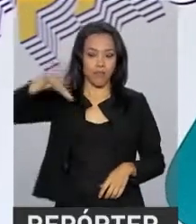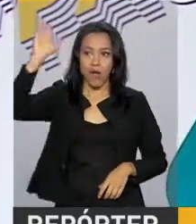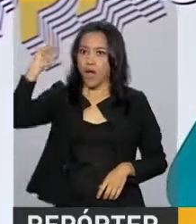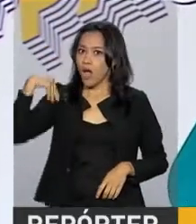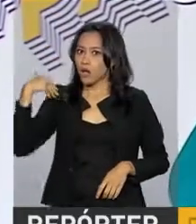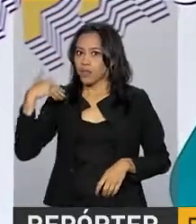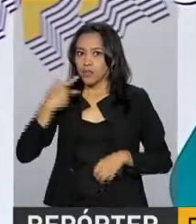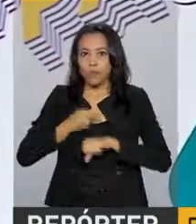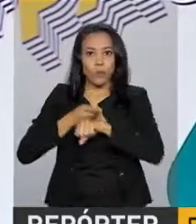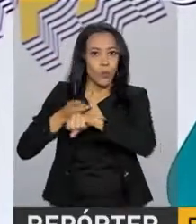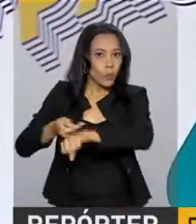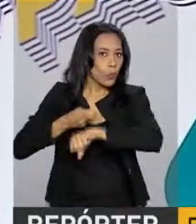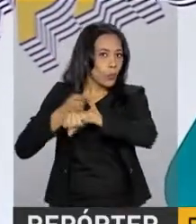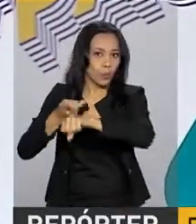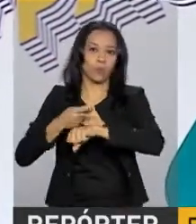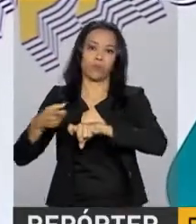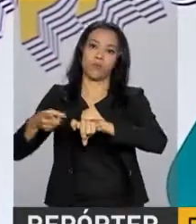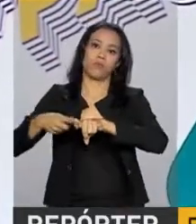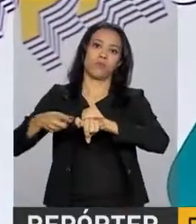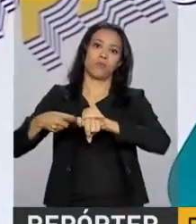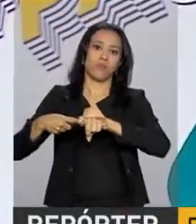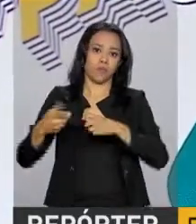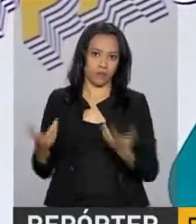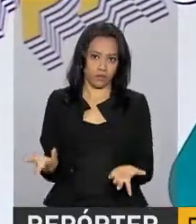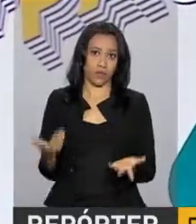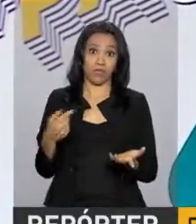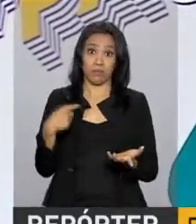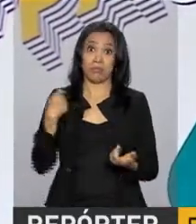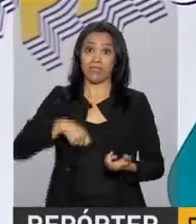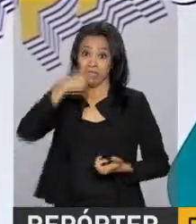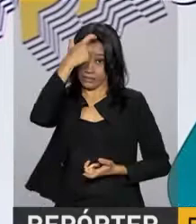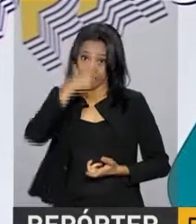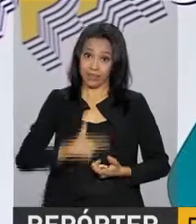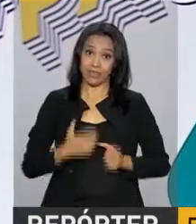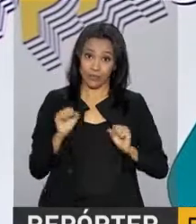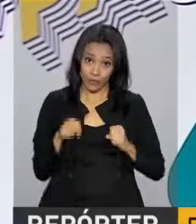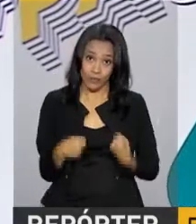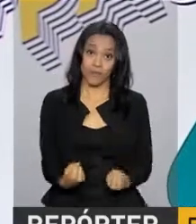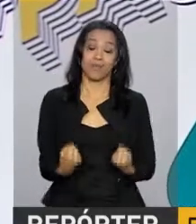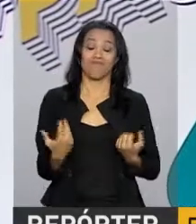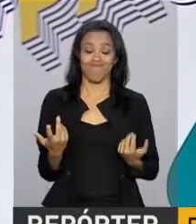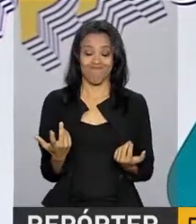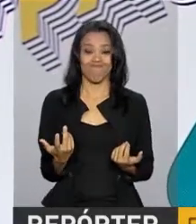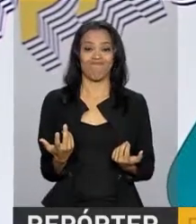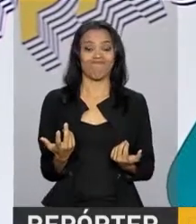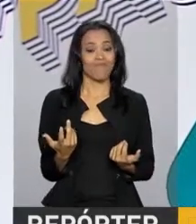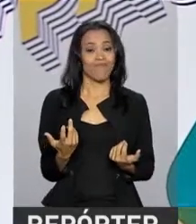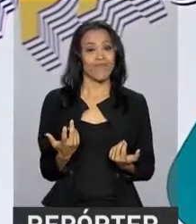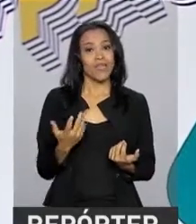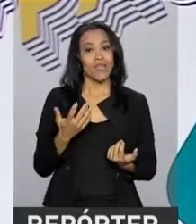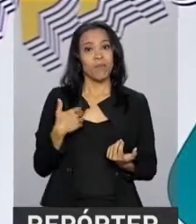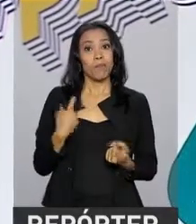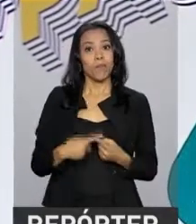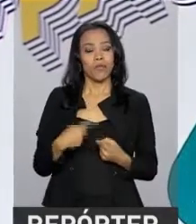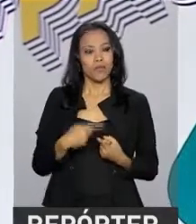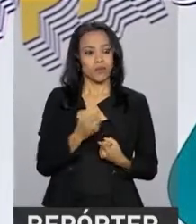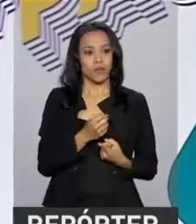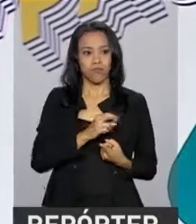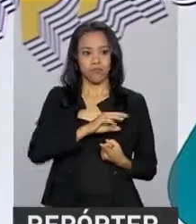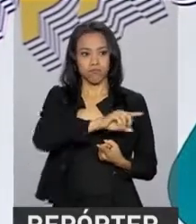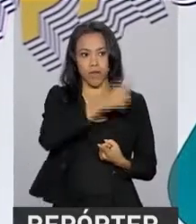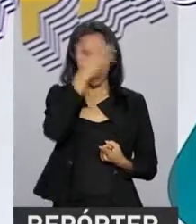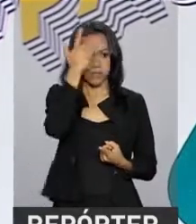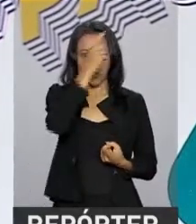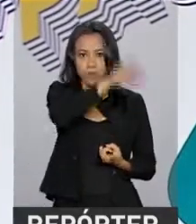e você precisa se esforçar preciso é você concorre mais alto nível